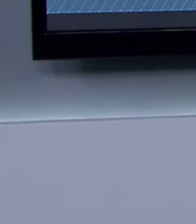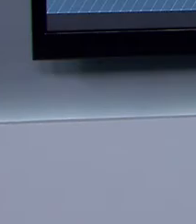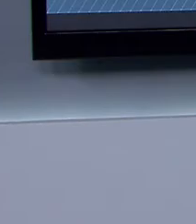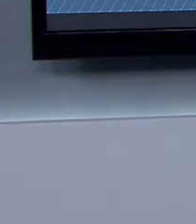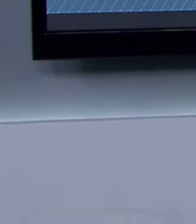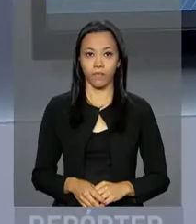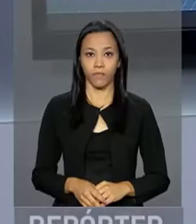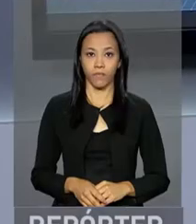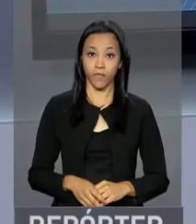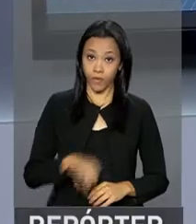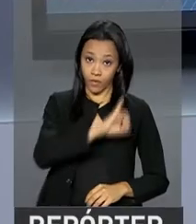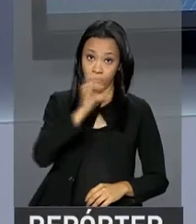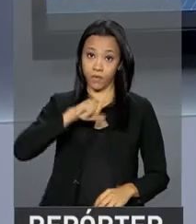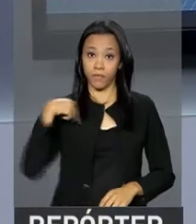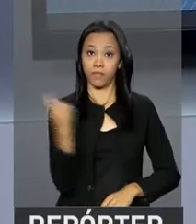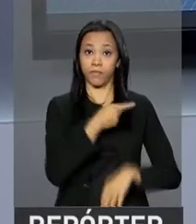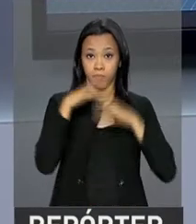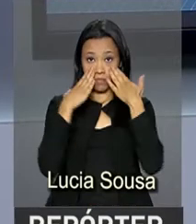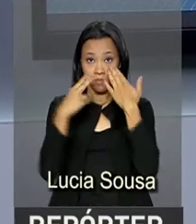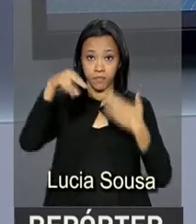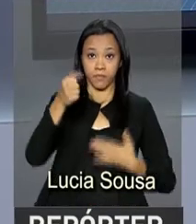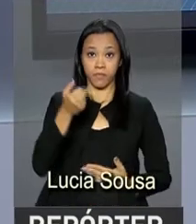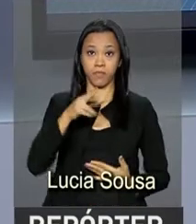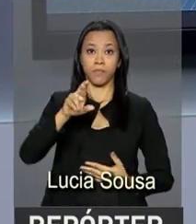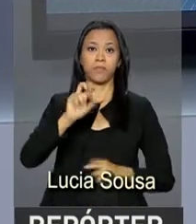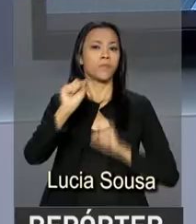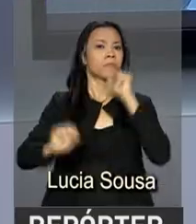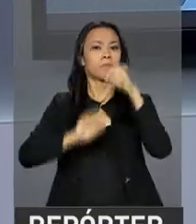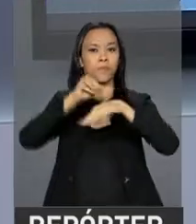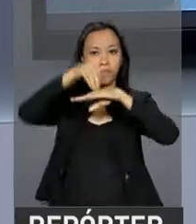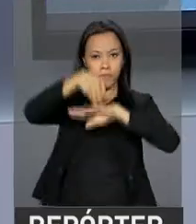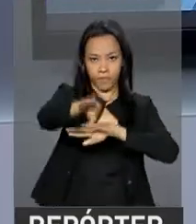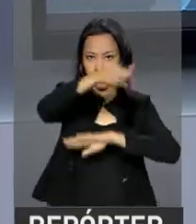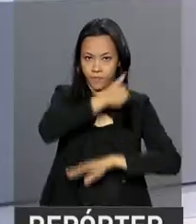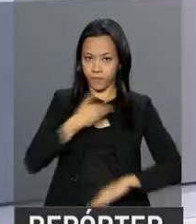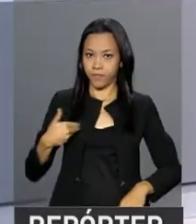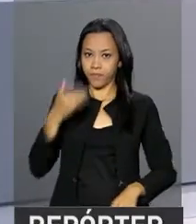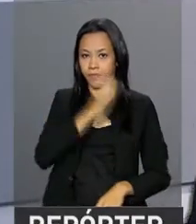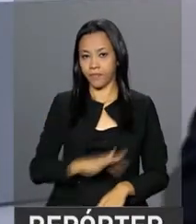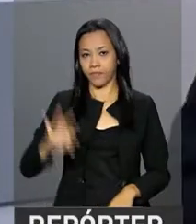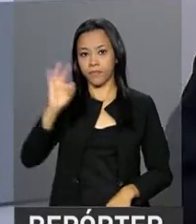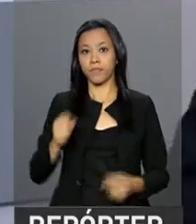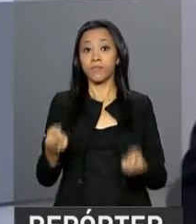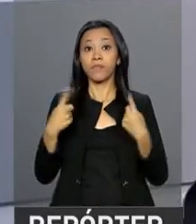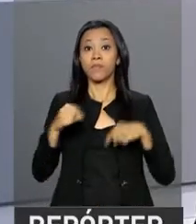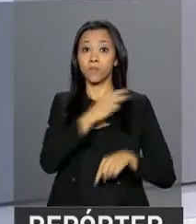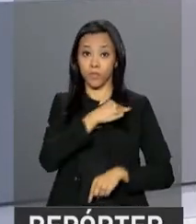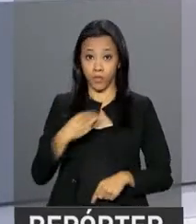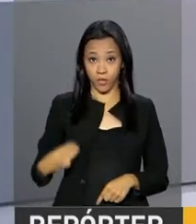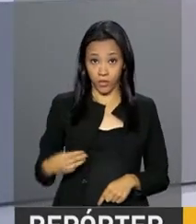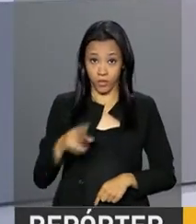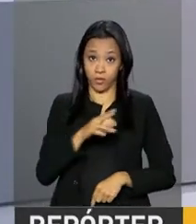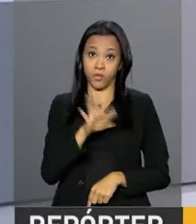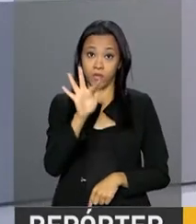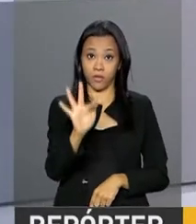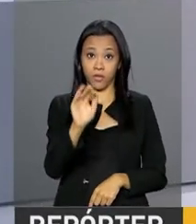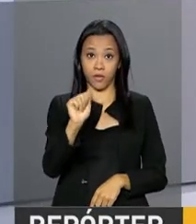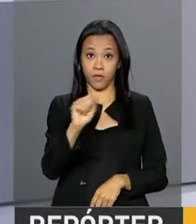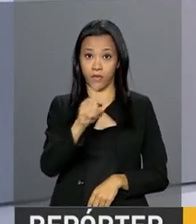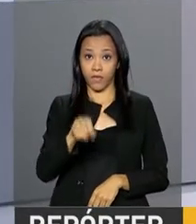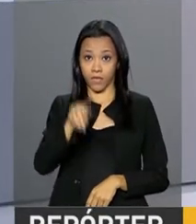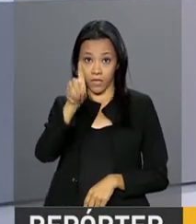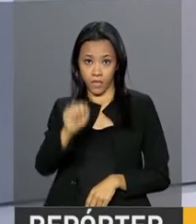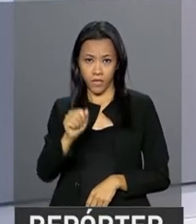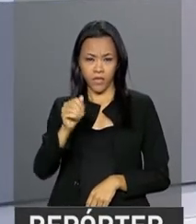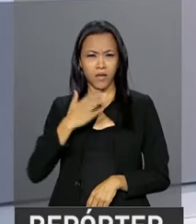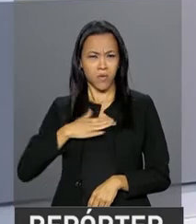lá no ar o repórter nbr com as notícias do governo federal o ministro da fazenda e henrique meirelles participou agora há